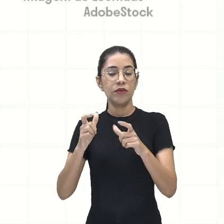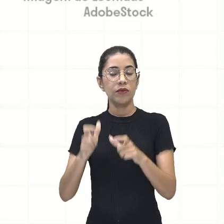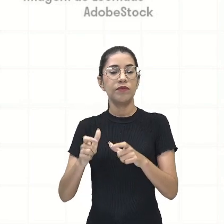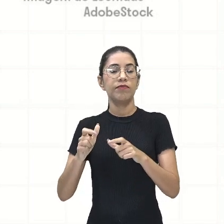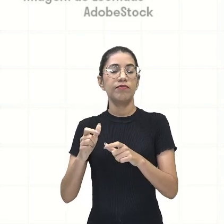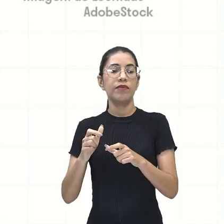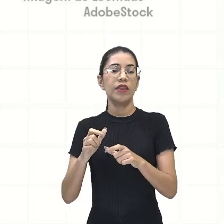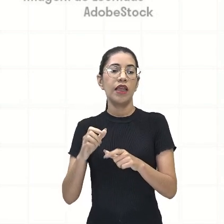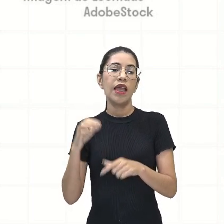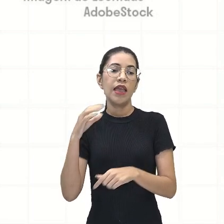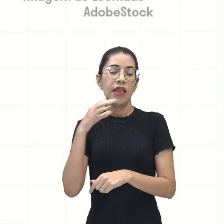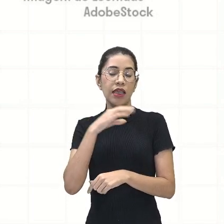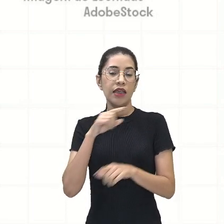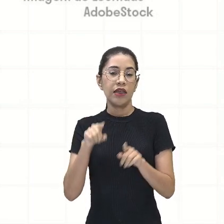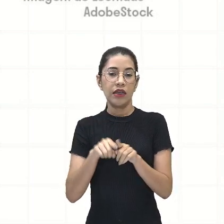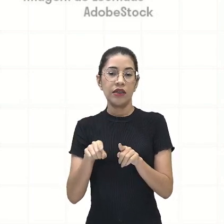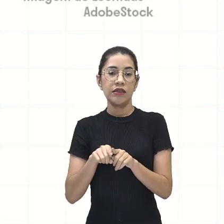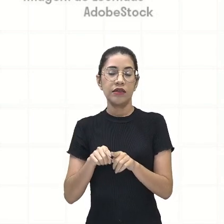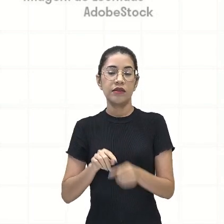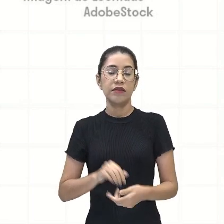tropical, ok?